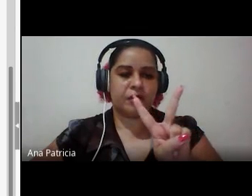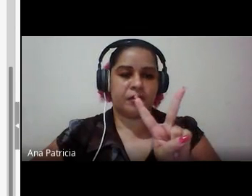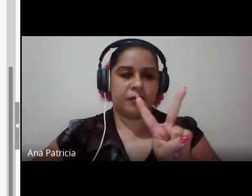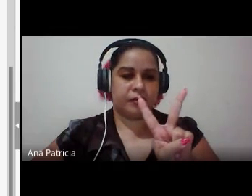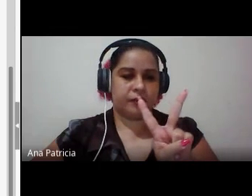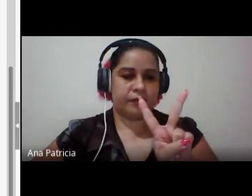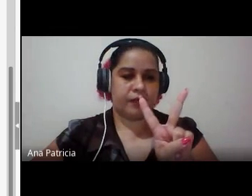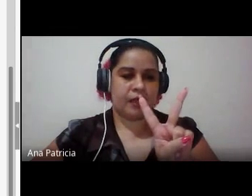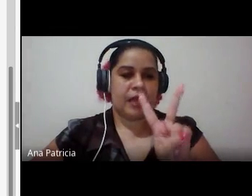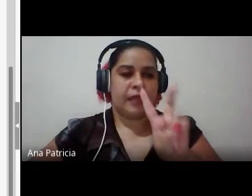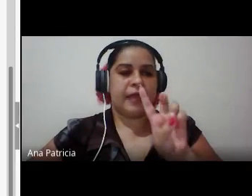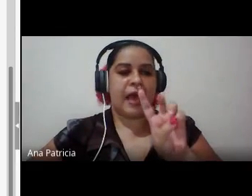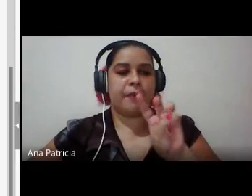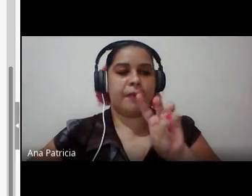dedos.